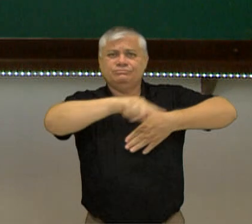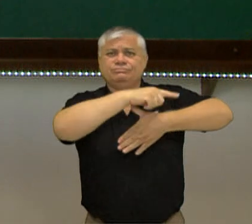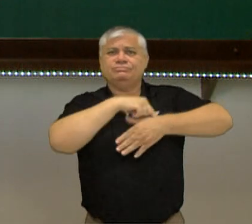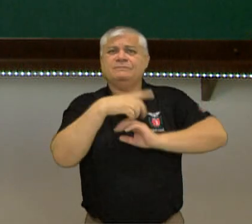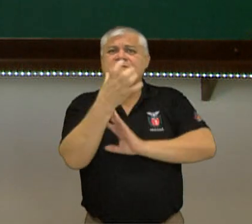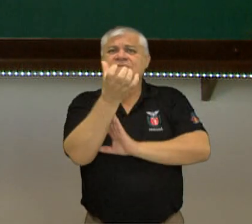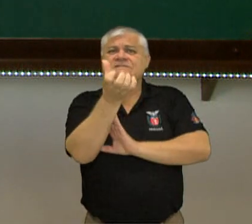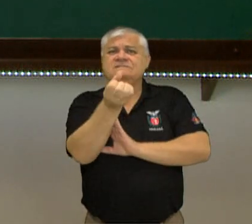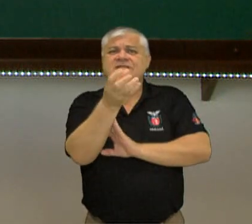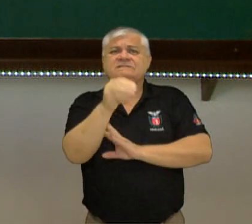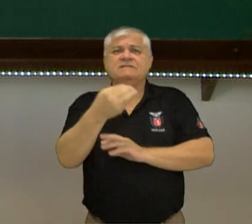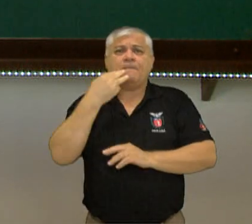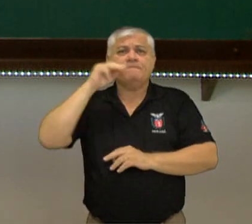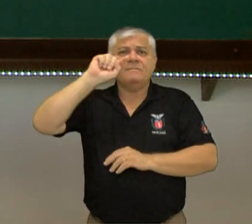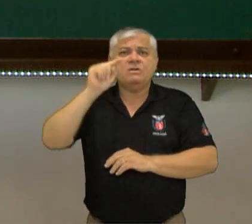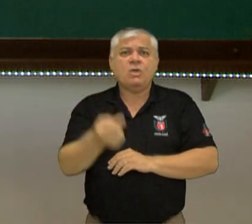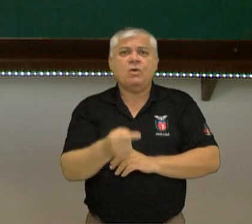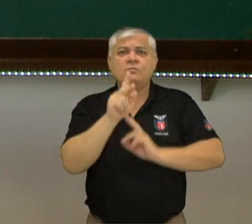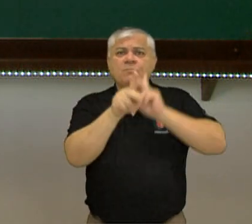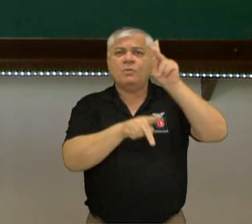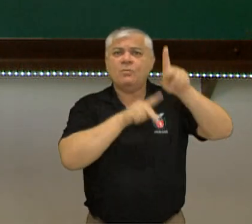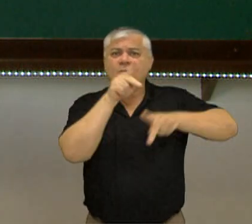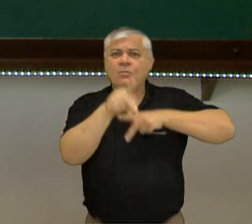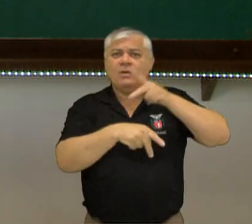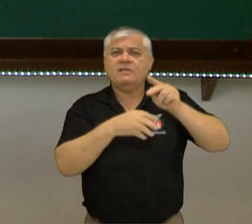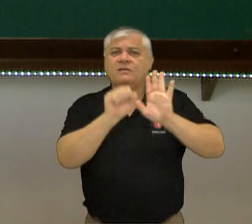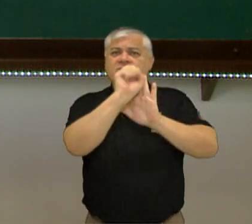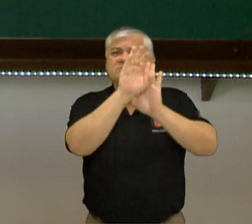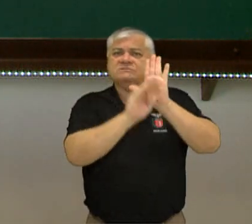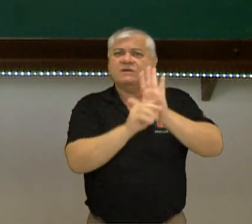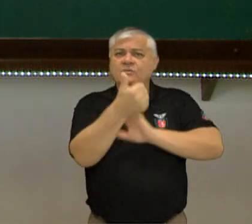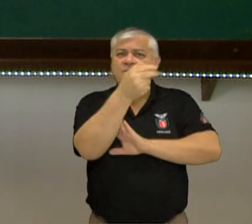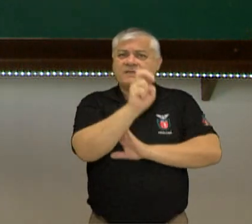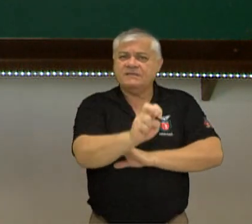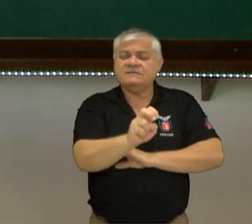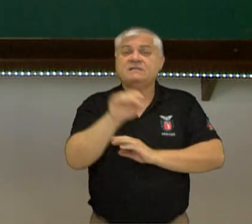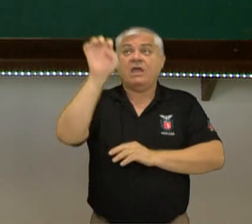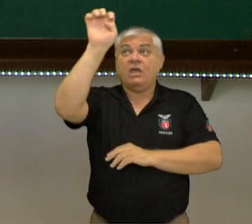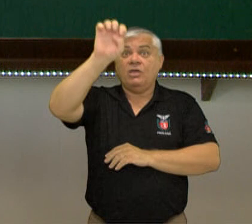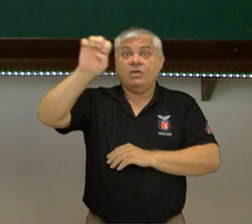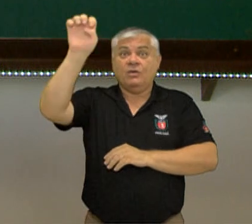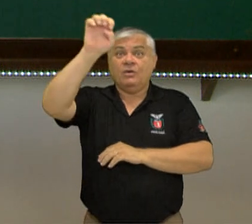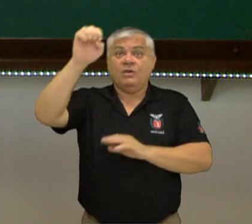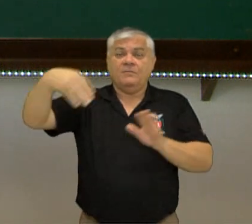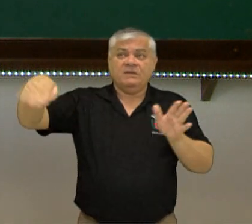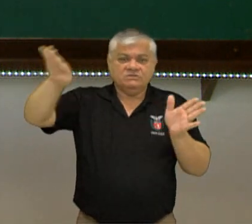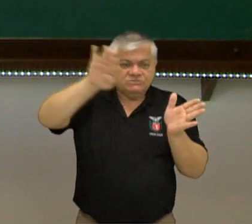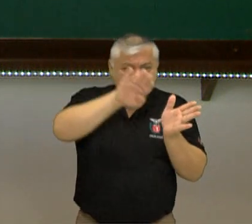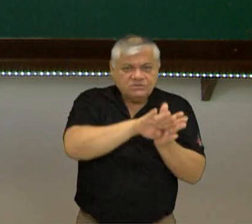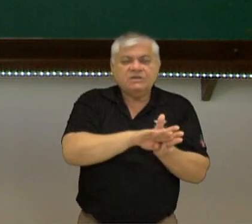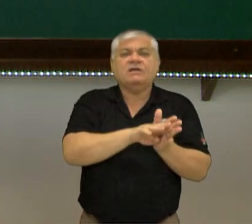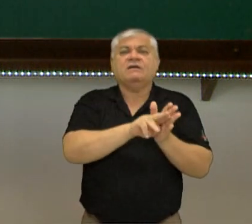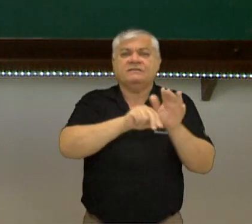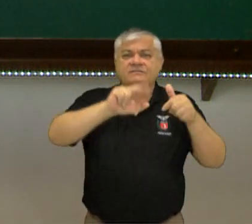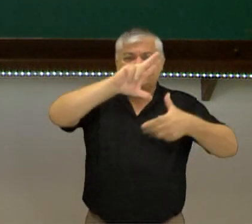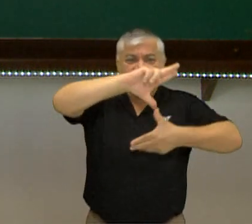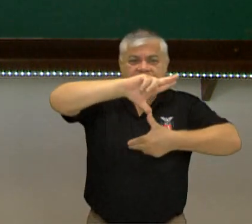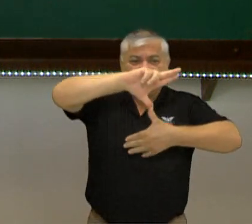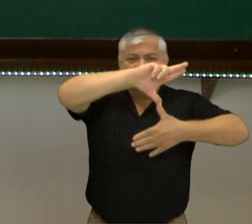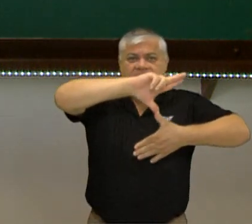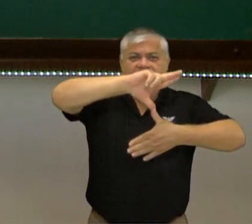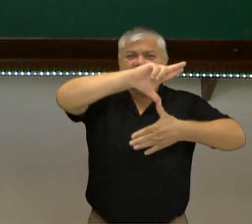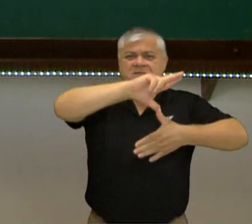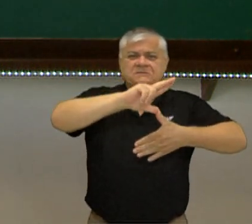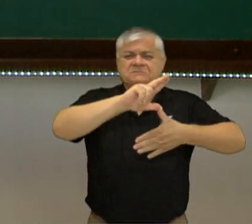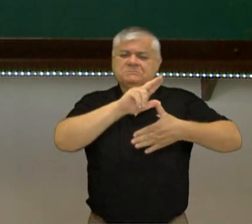de habitantes, população estimada no século XV, né? Os europeus chegaram na América no final do século XV,